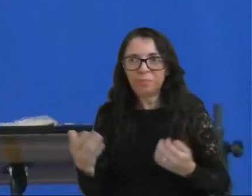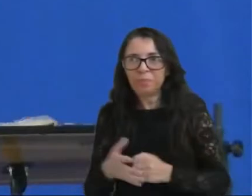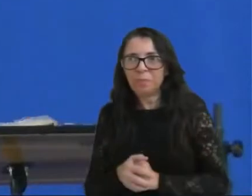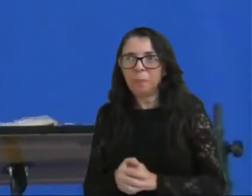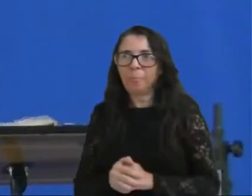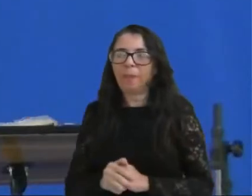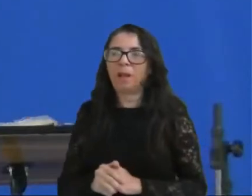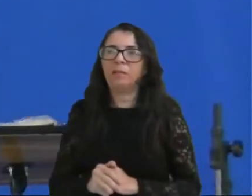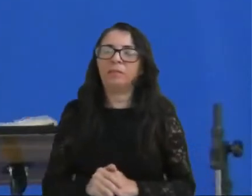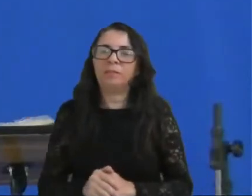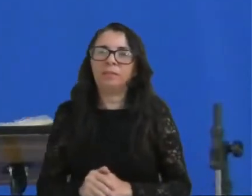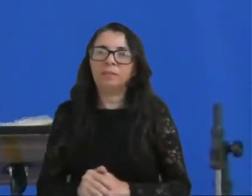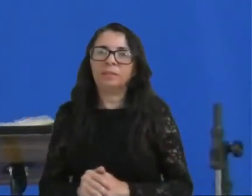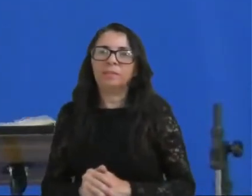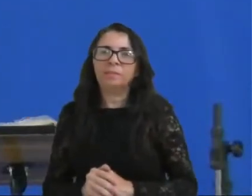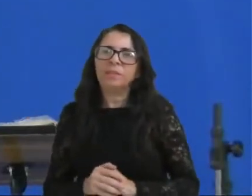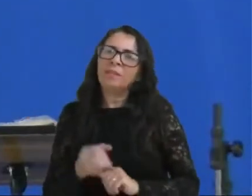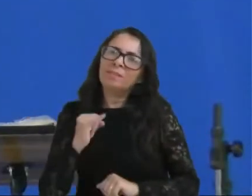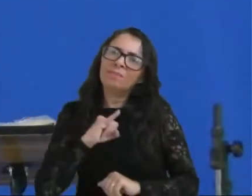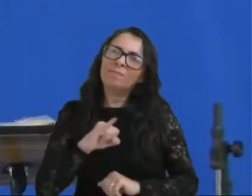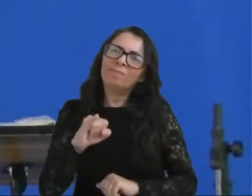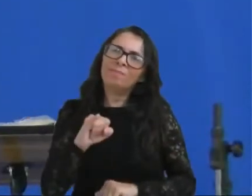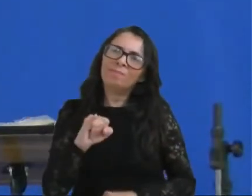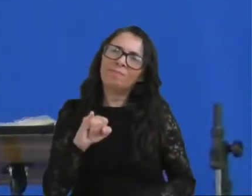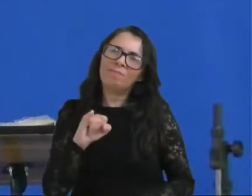amor? Todo aquele que